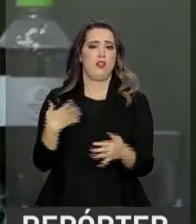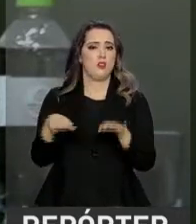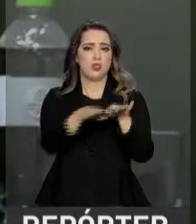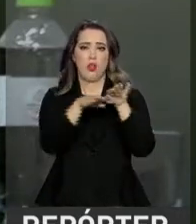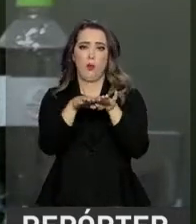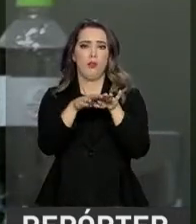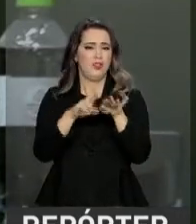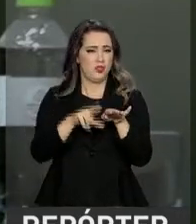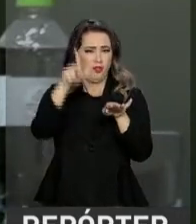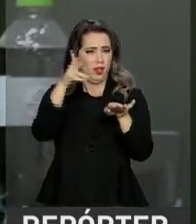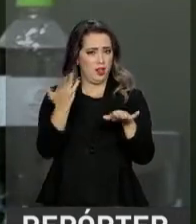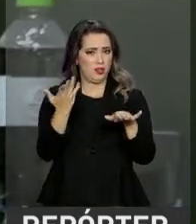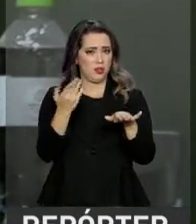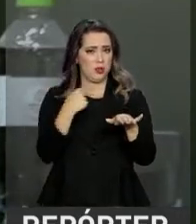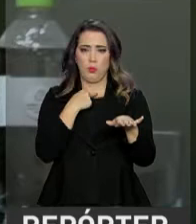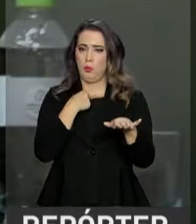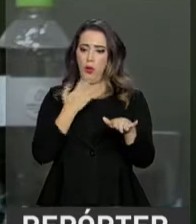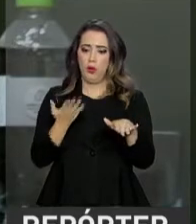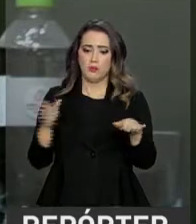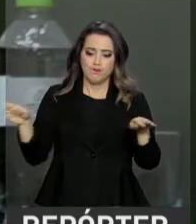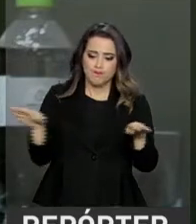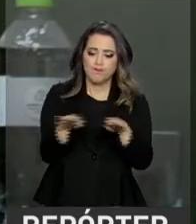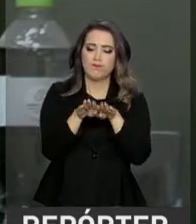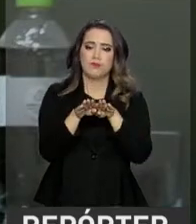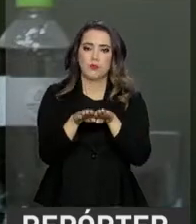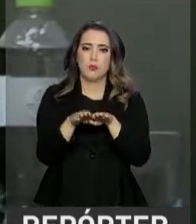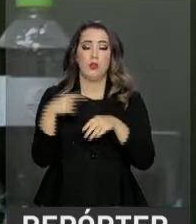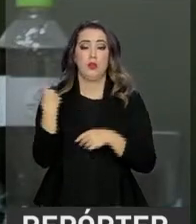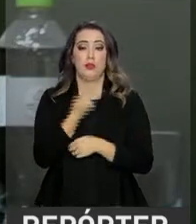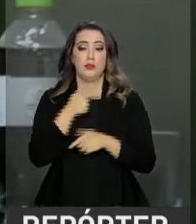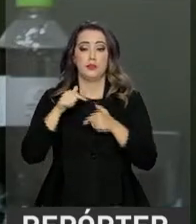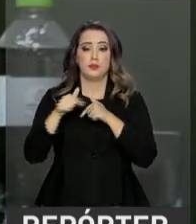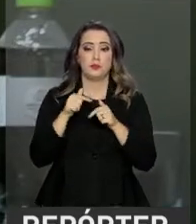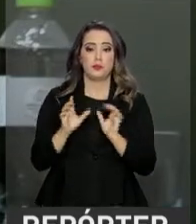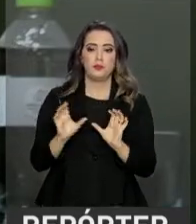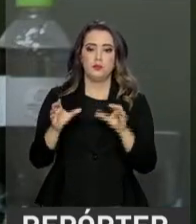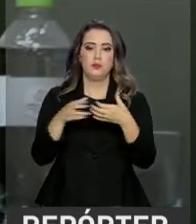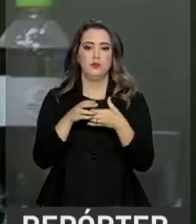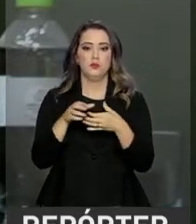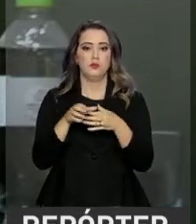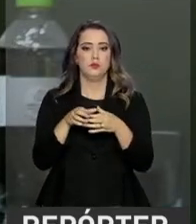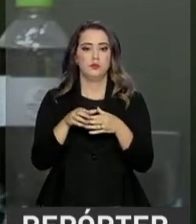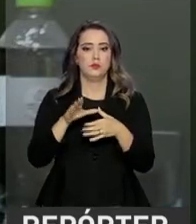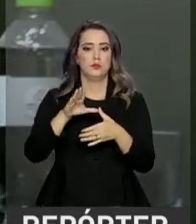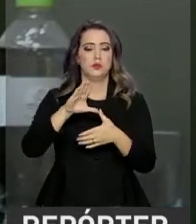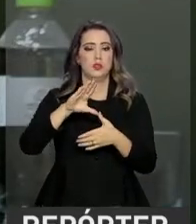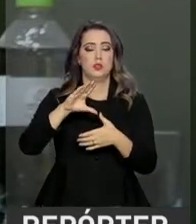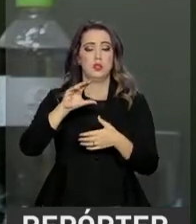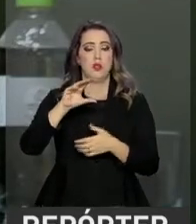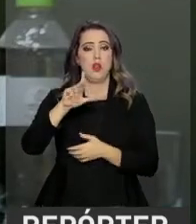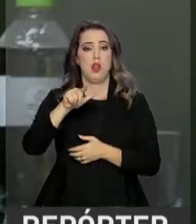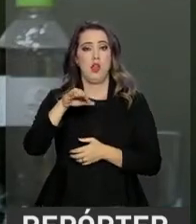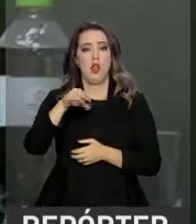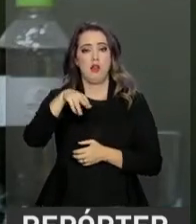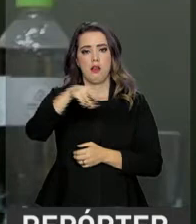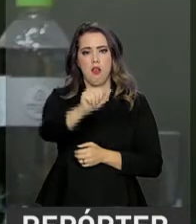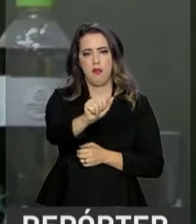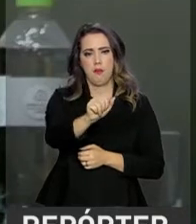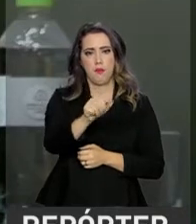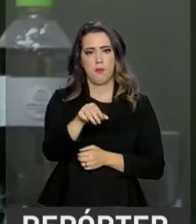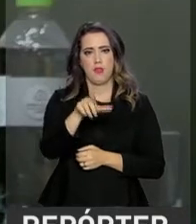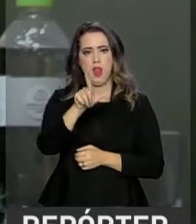democracia e por isso nós trabalhamos em instâncias como o grupo de lima é tratando dessa